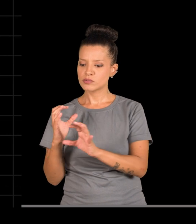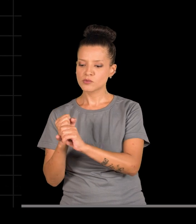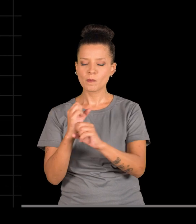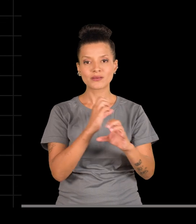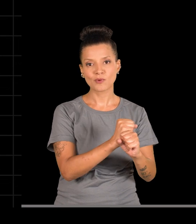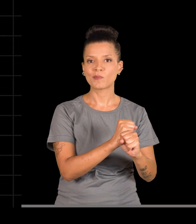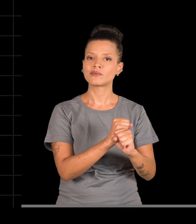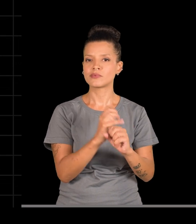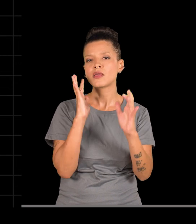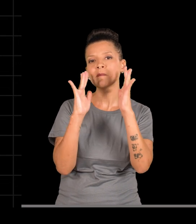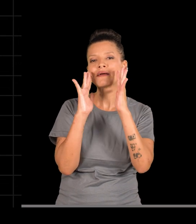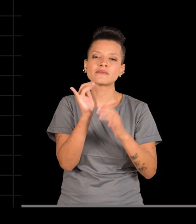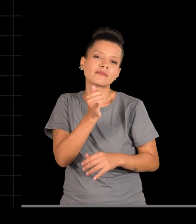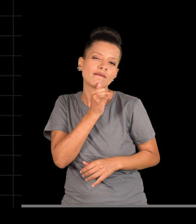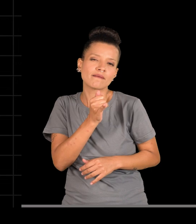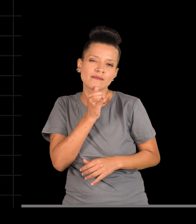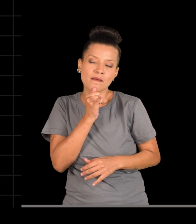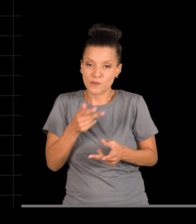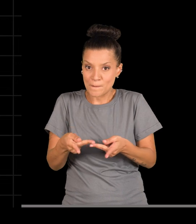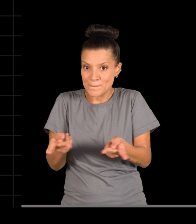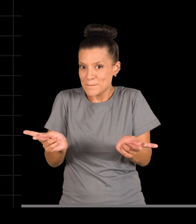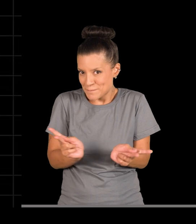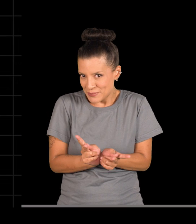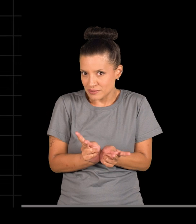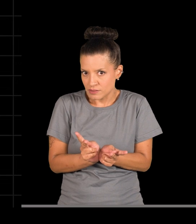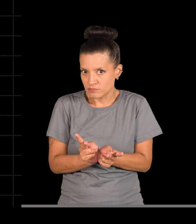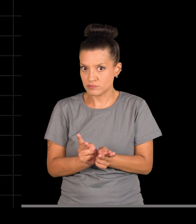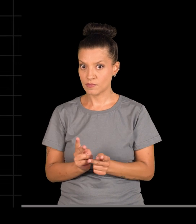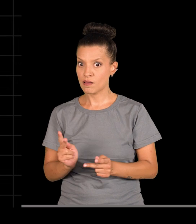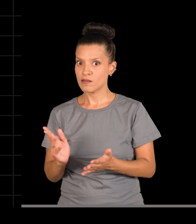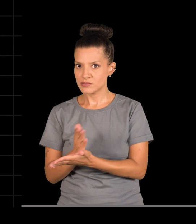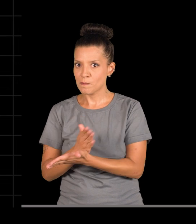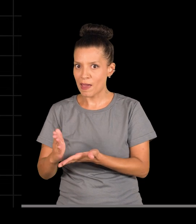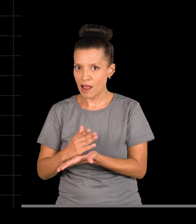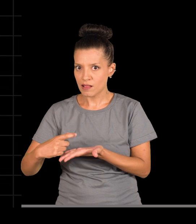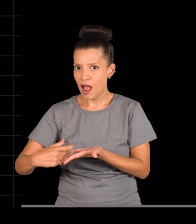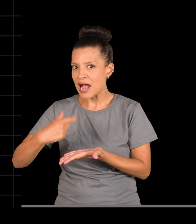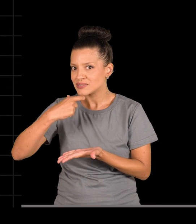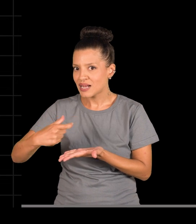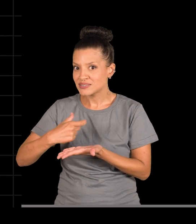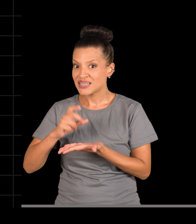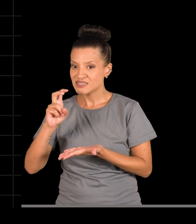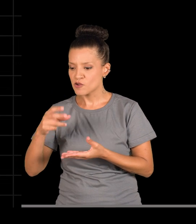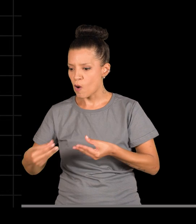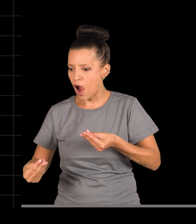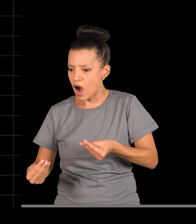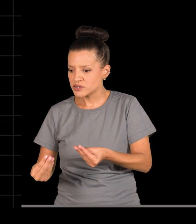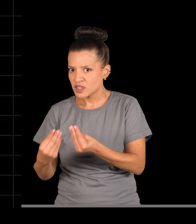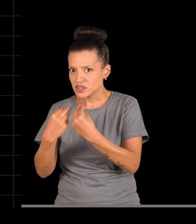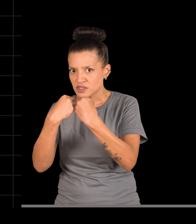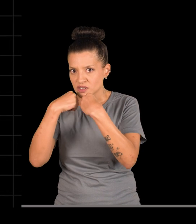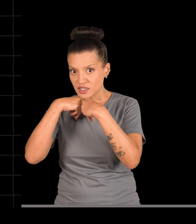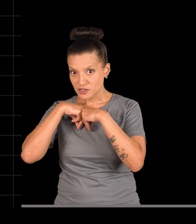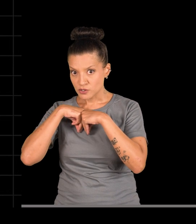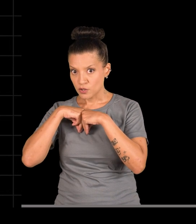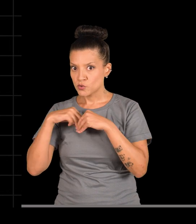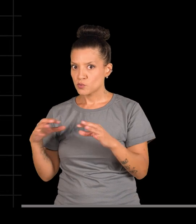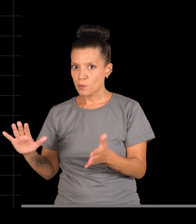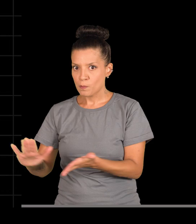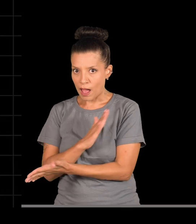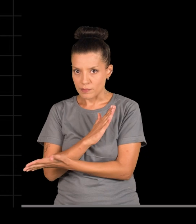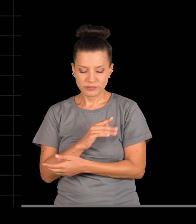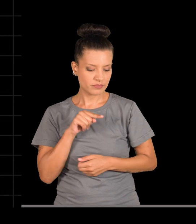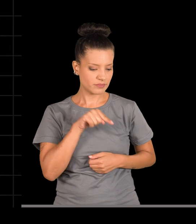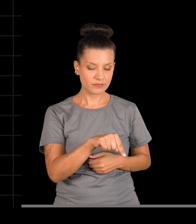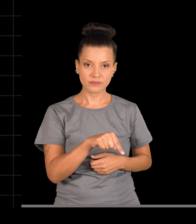total que eu peguei aqui, né? Imagina que eu tenha 2 pizzas, digamos assim. Aí eu como uma inteira, mais 2 pedacinhos da outra pizza lá, que elas estão divididas